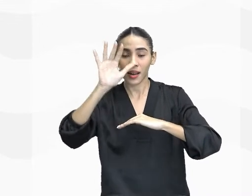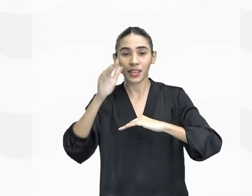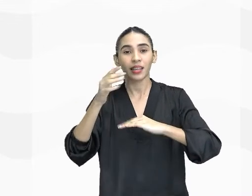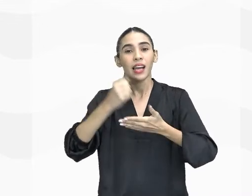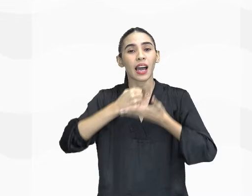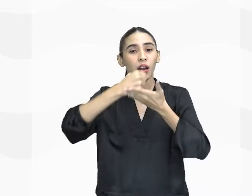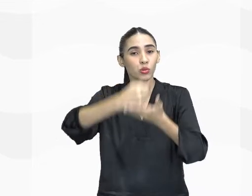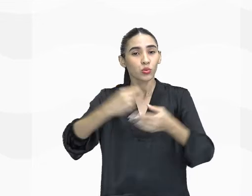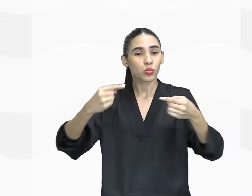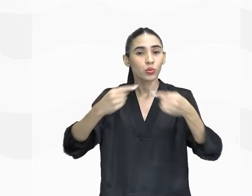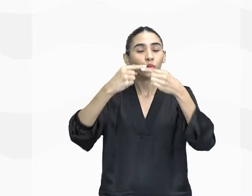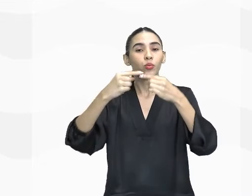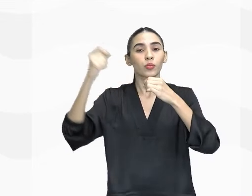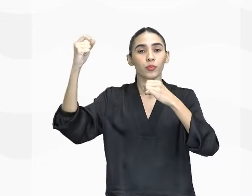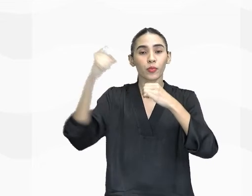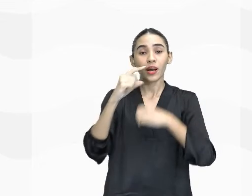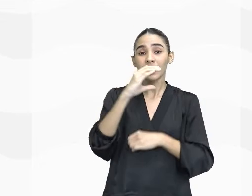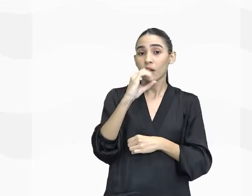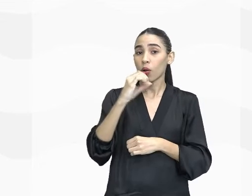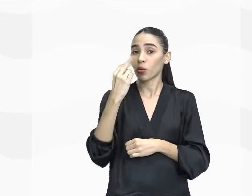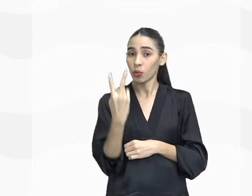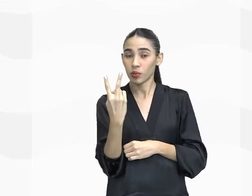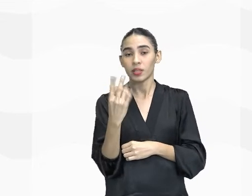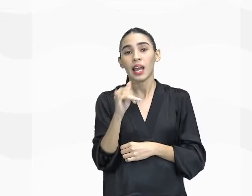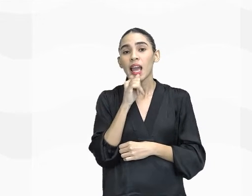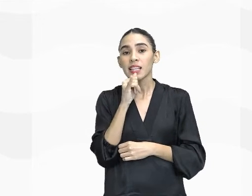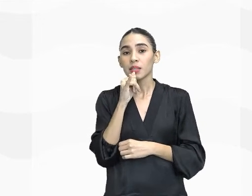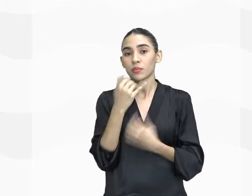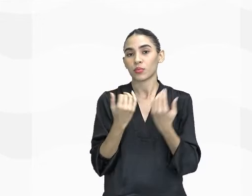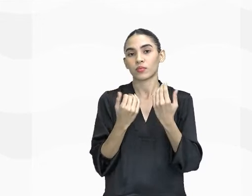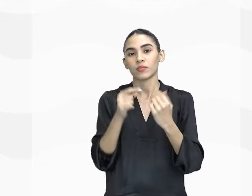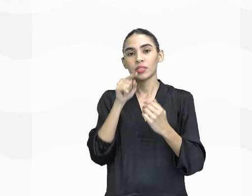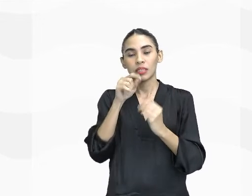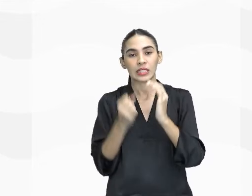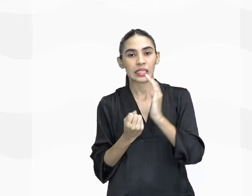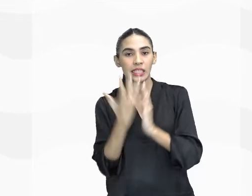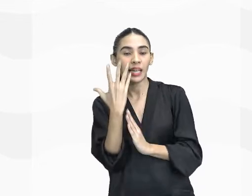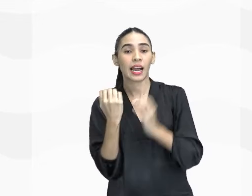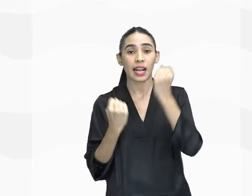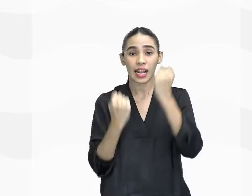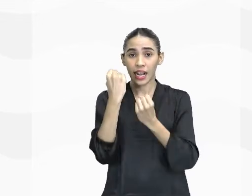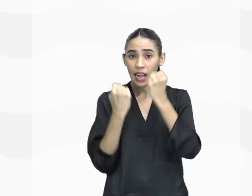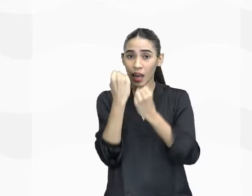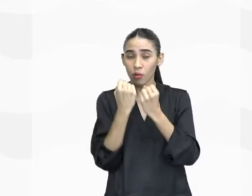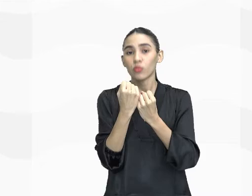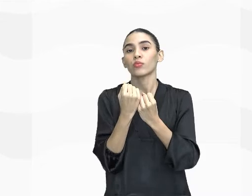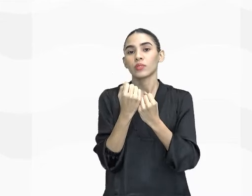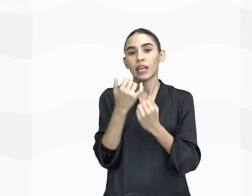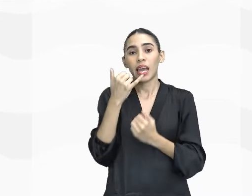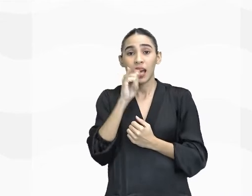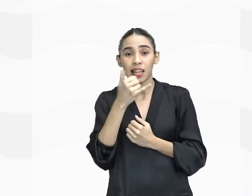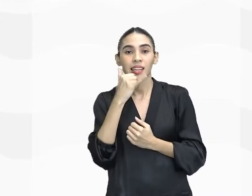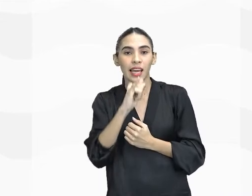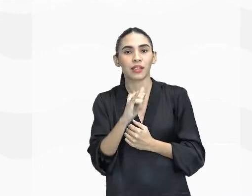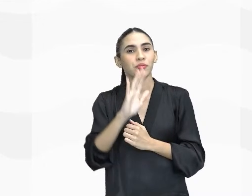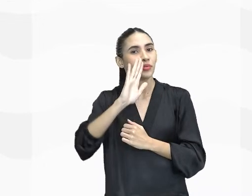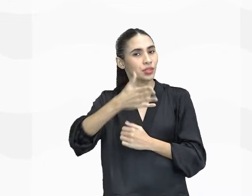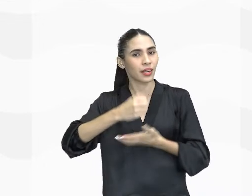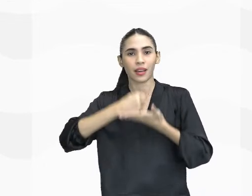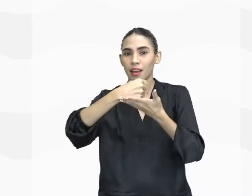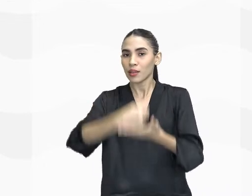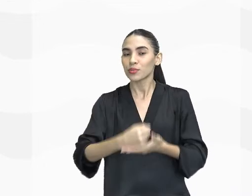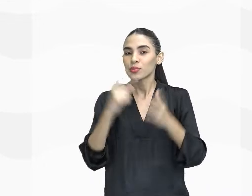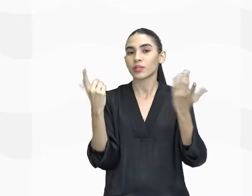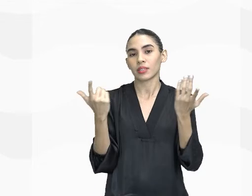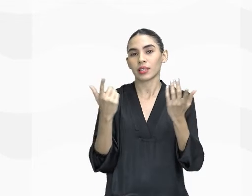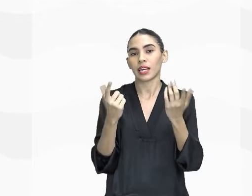estufa, como, por exemplo, o CO2. Então, o desenvolvimento de carros elétricos já contribui para a redução da emissão desses gases